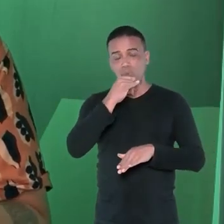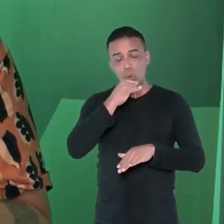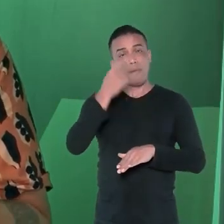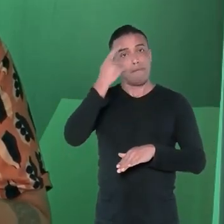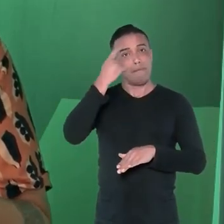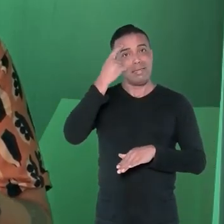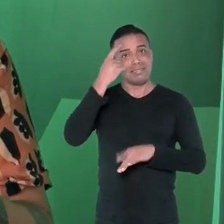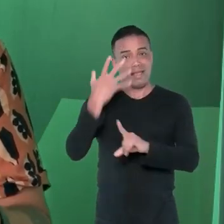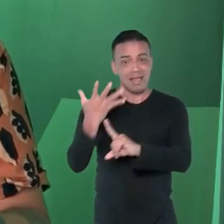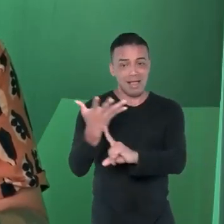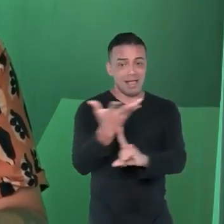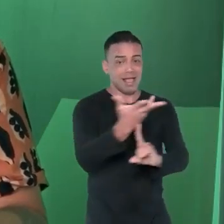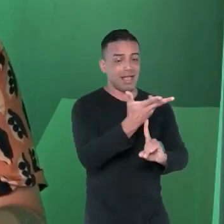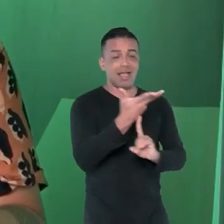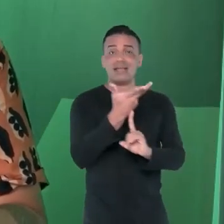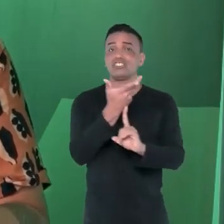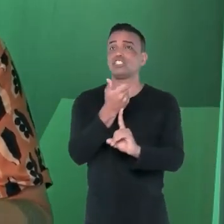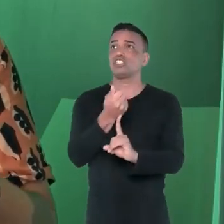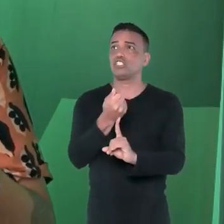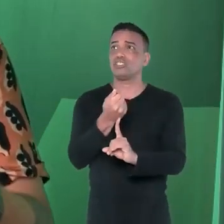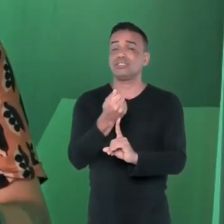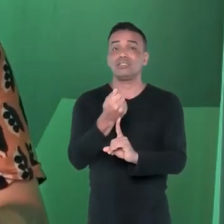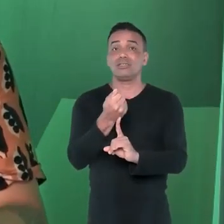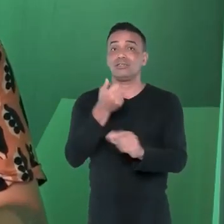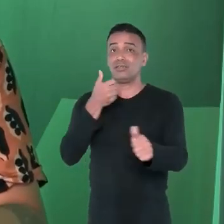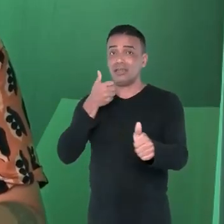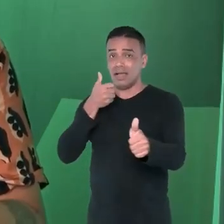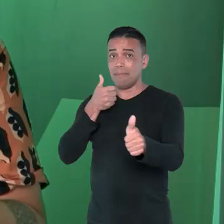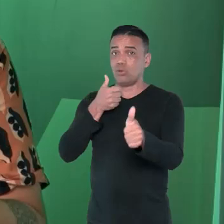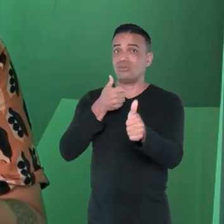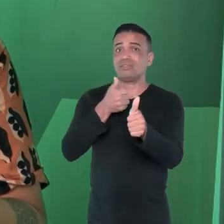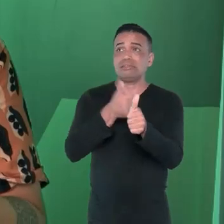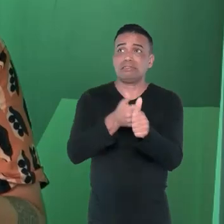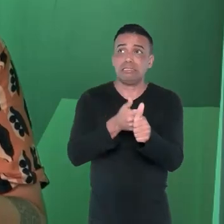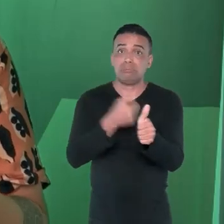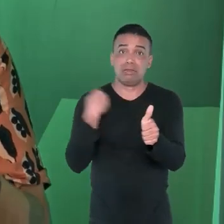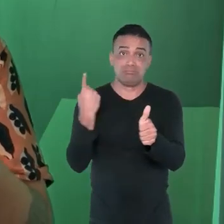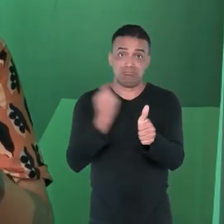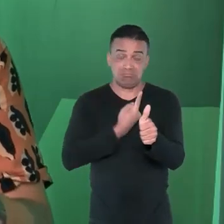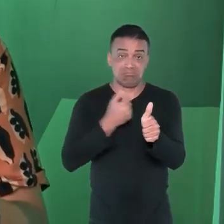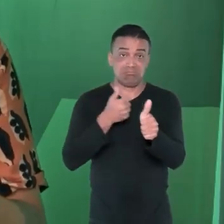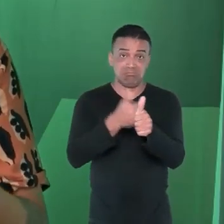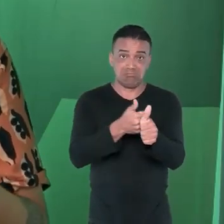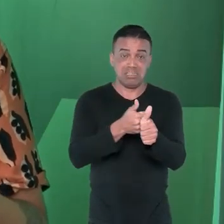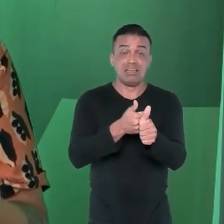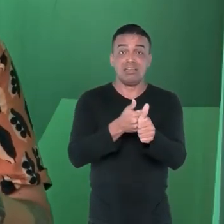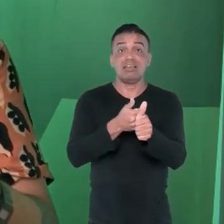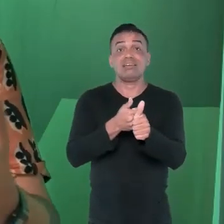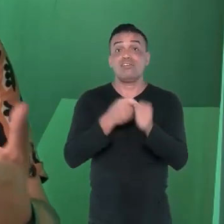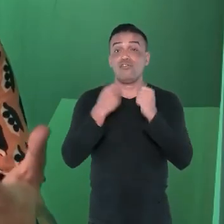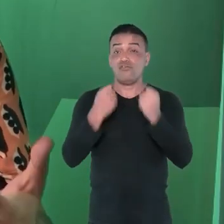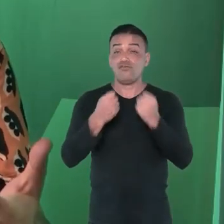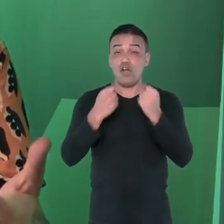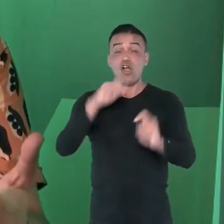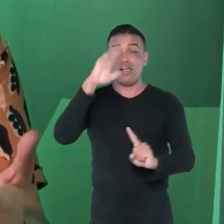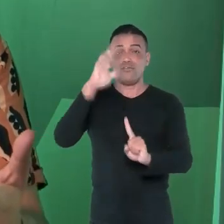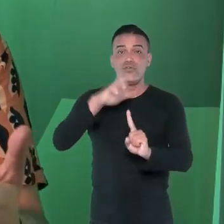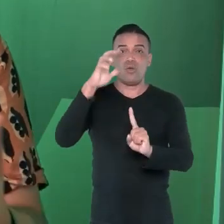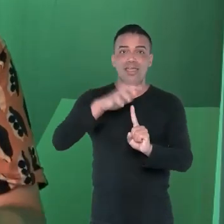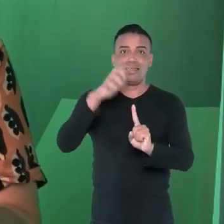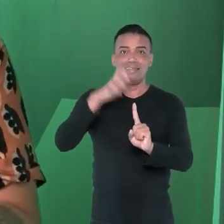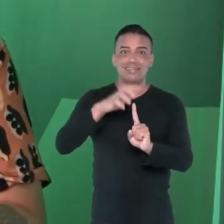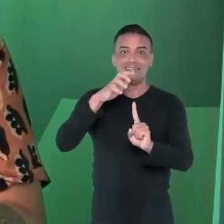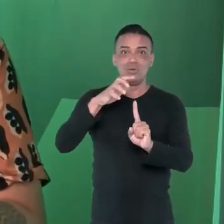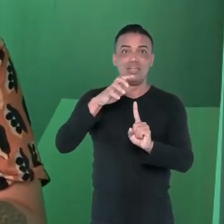pensar a arte como algo que nos aproxima e é fortemente influenciada pelo divino.